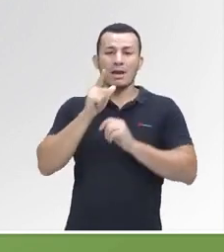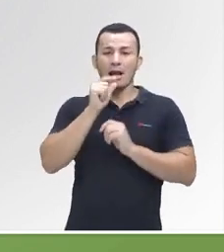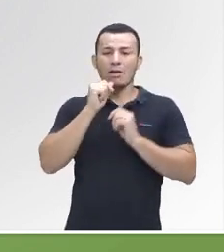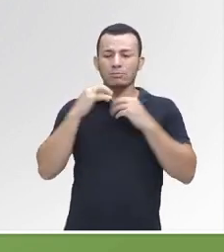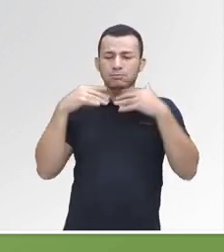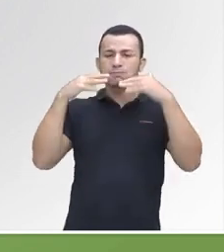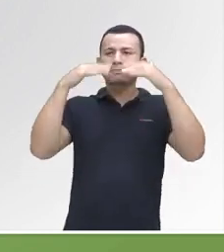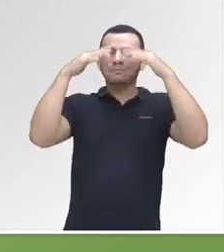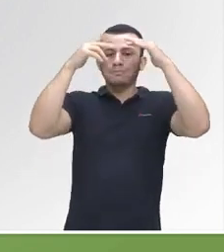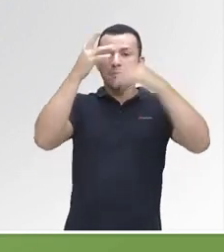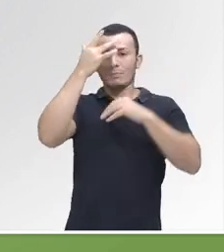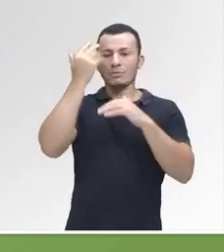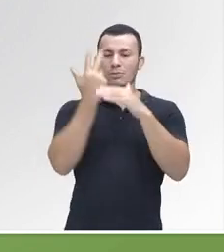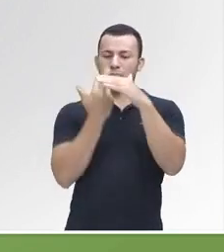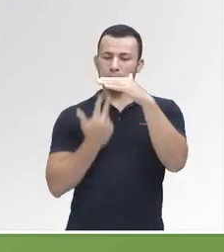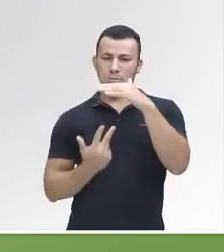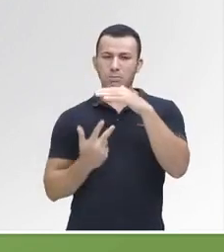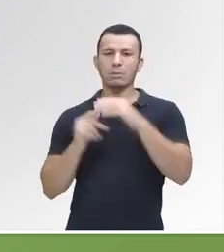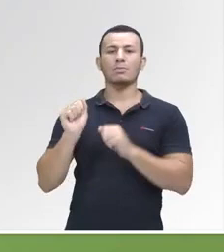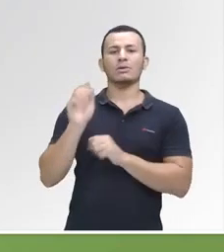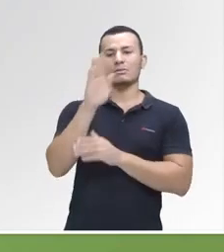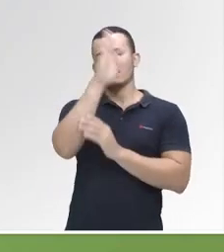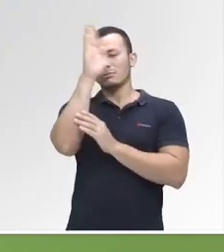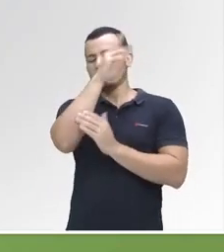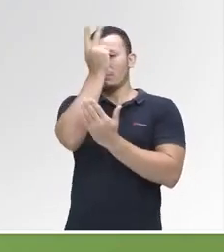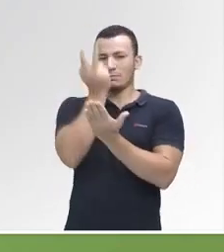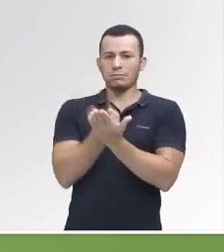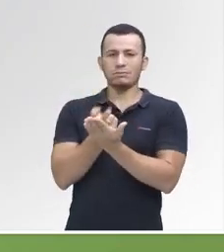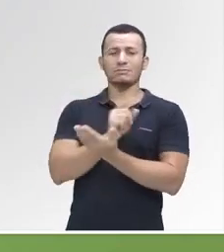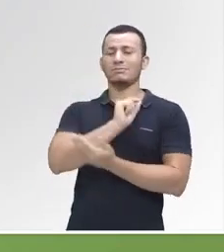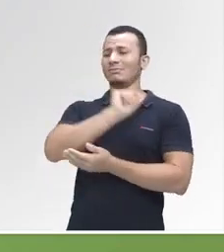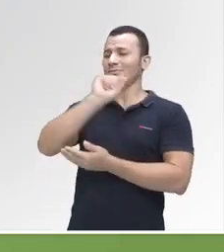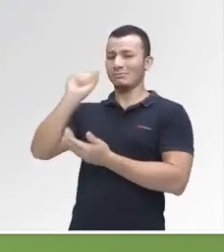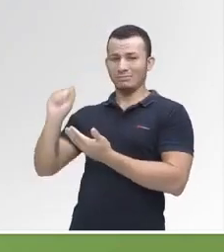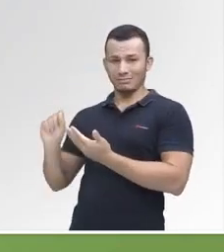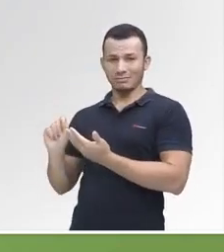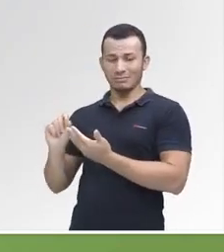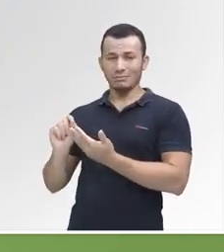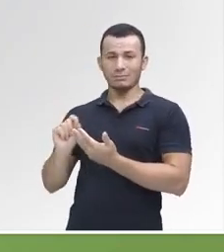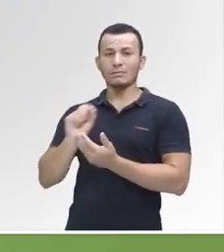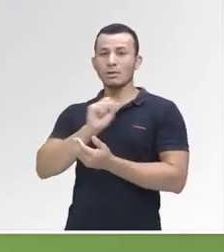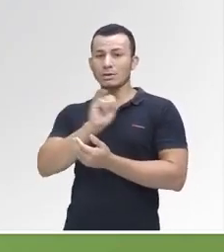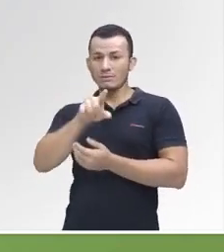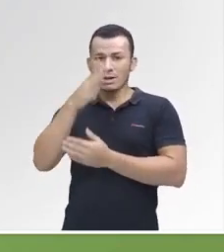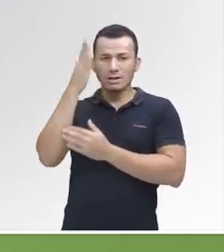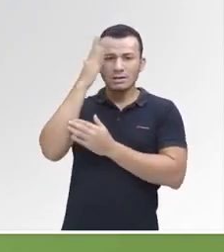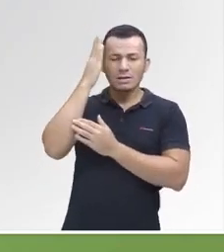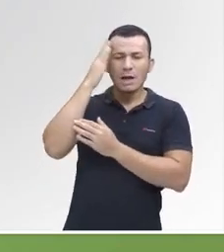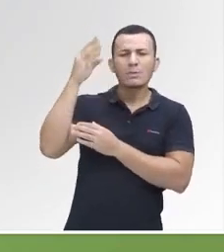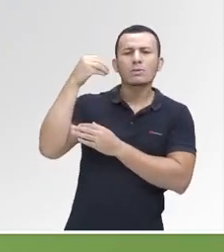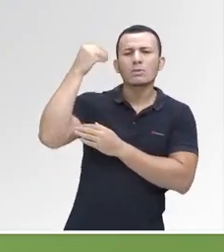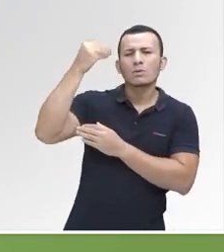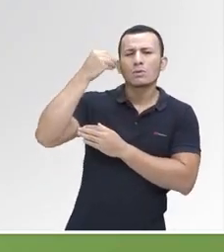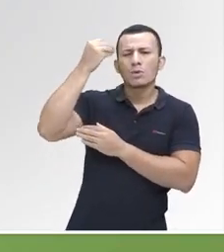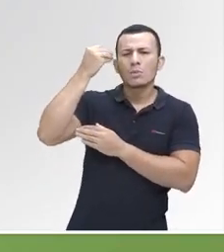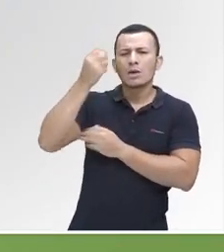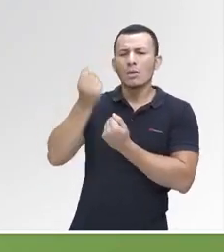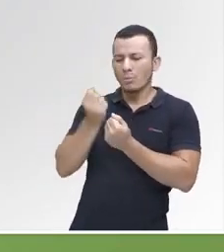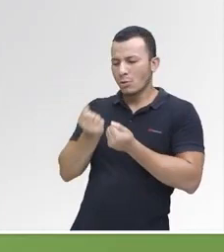afogamentos, desmaios, etc. Mas, se você tiver uma noção de primeiros socorros e atender rapidamente,